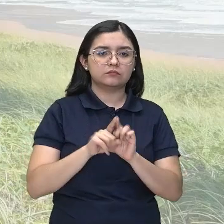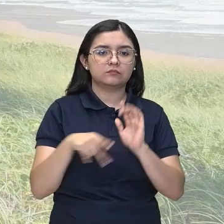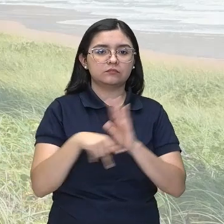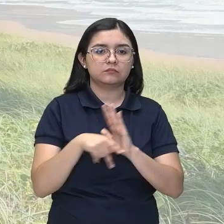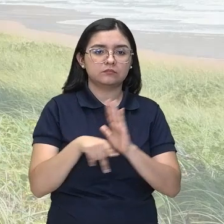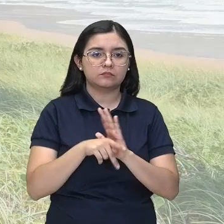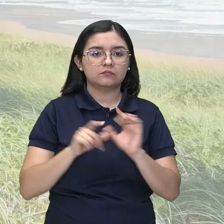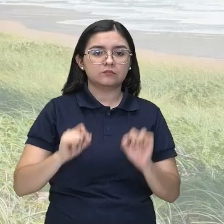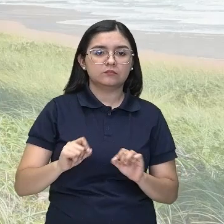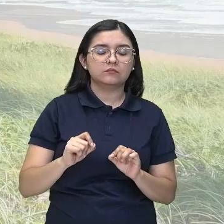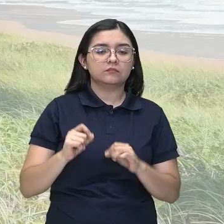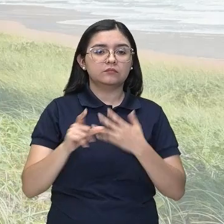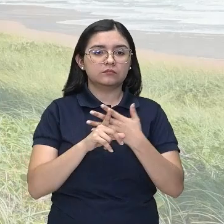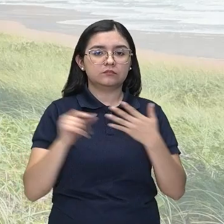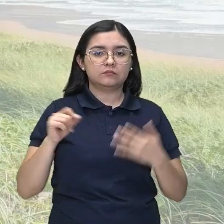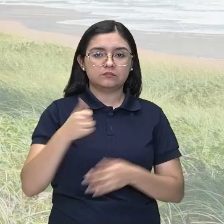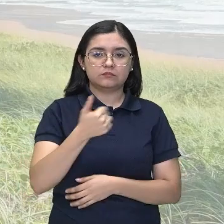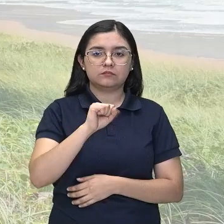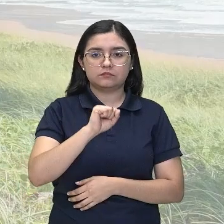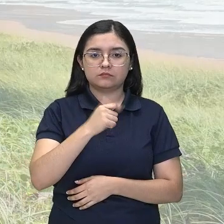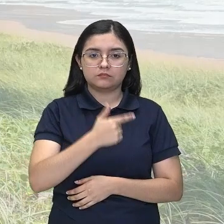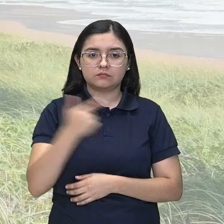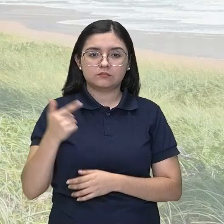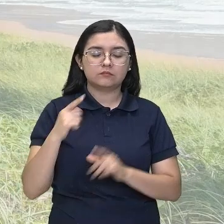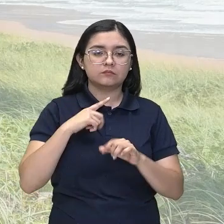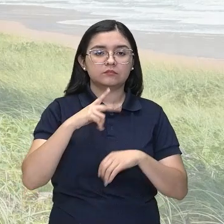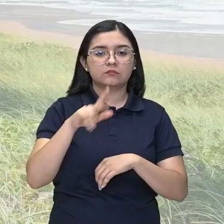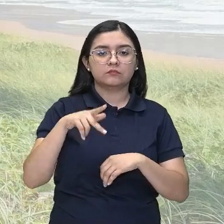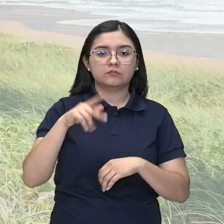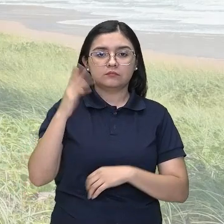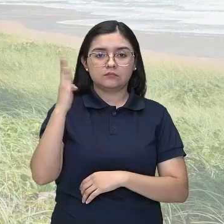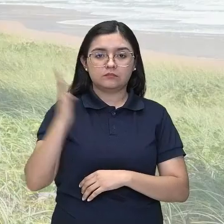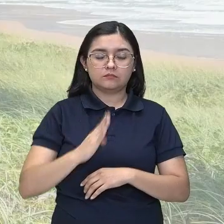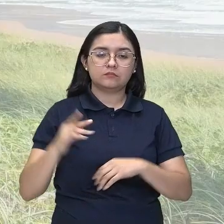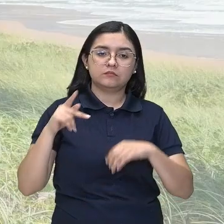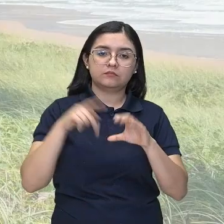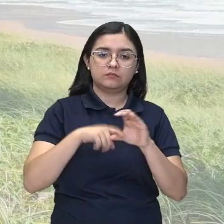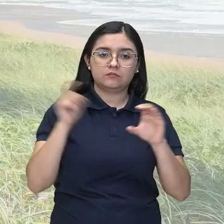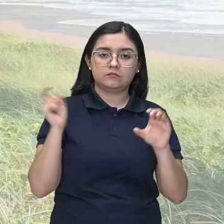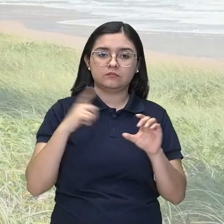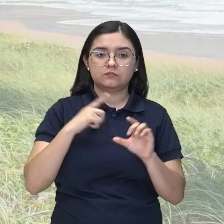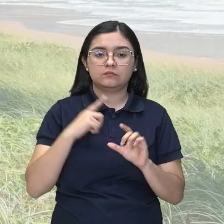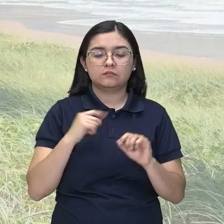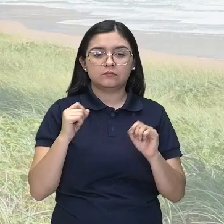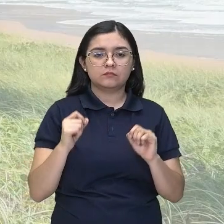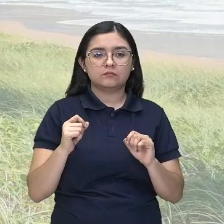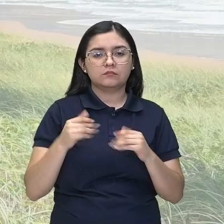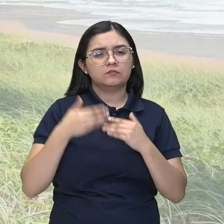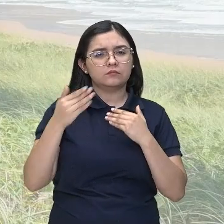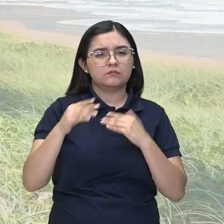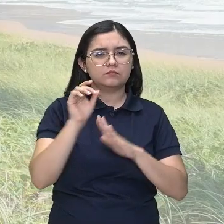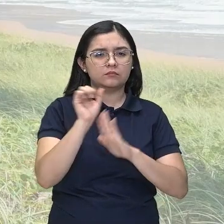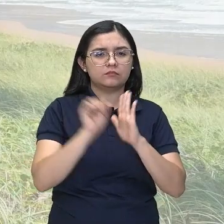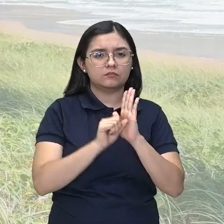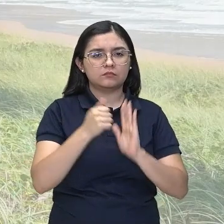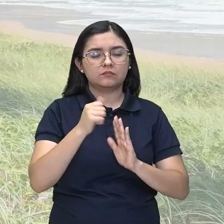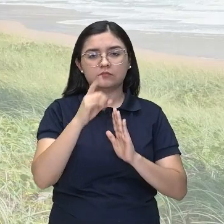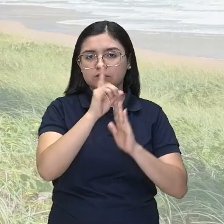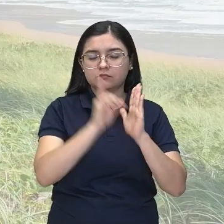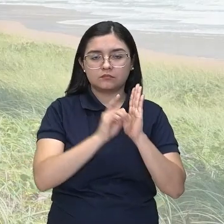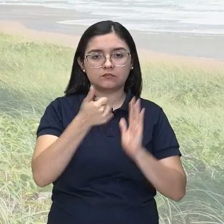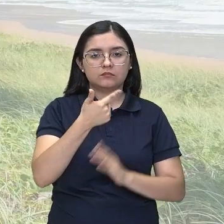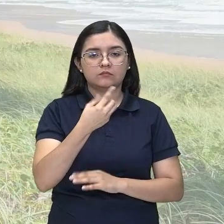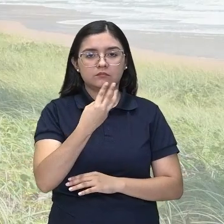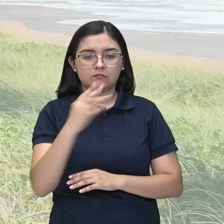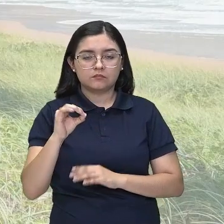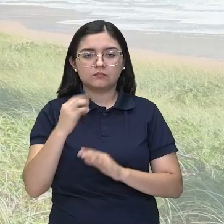é justamente isso. Em 1822 o Brasil se torna independente, ali a partir da década de 30, 40 do